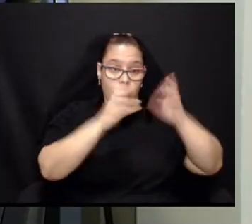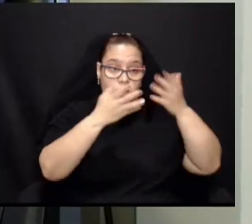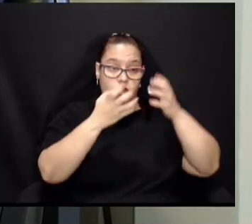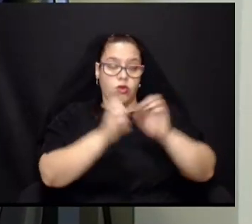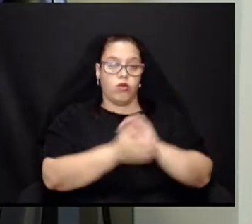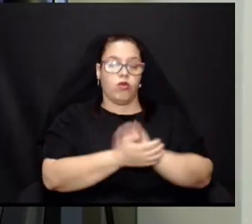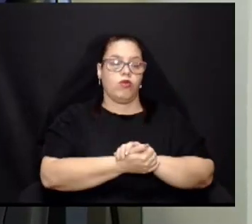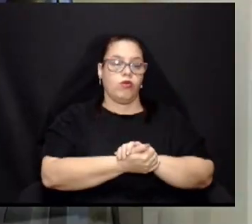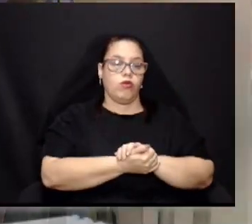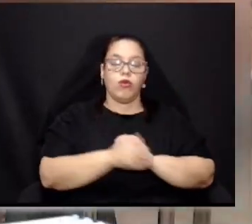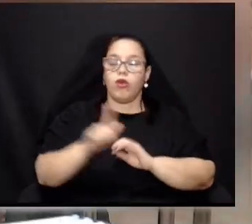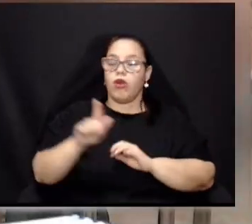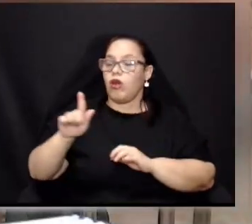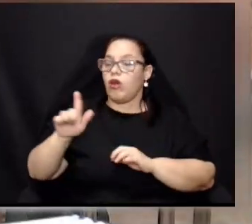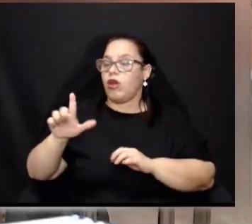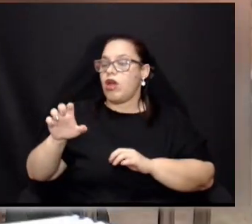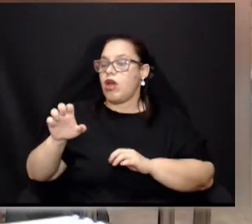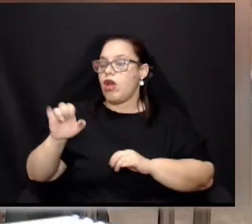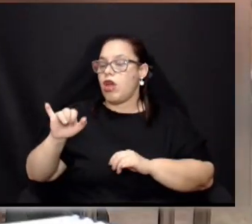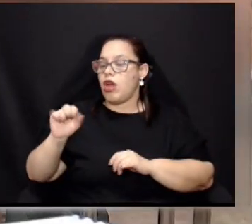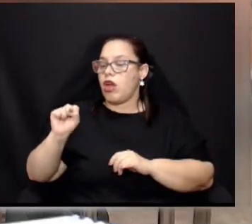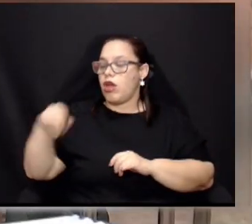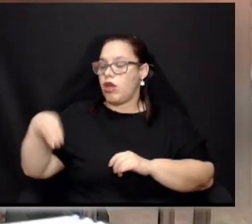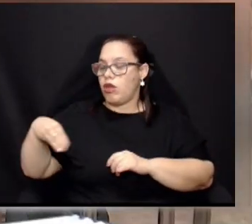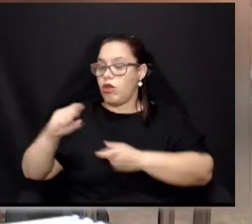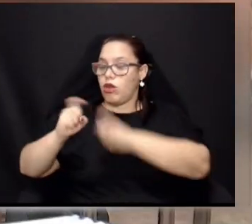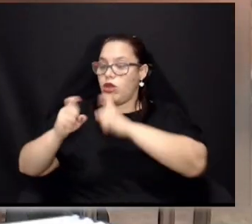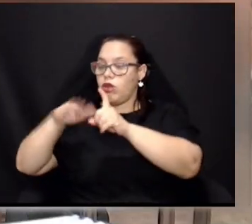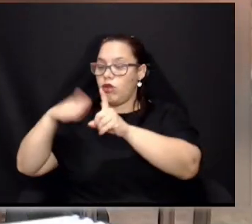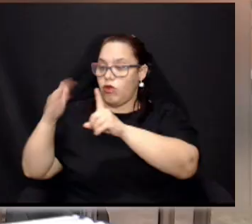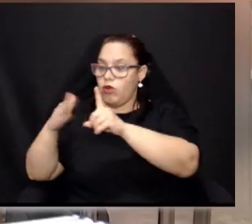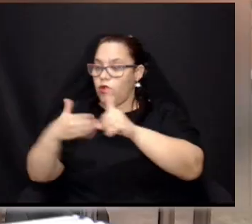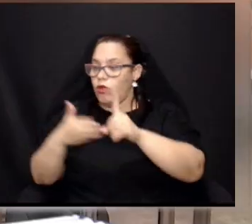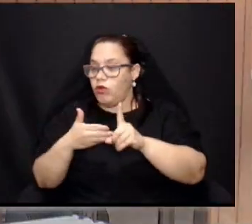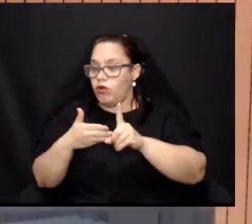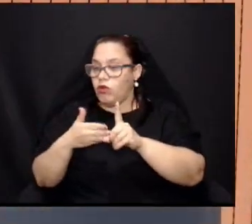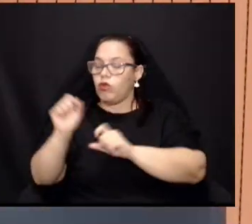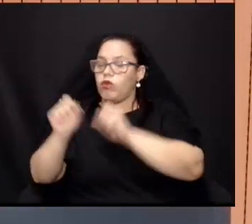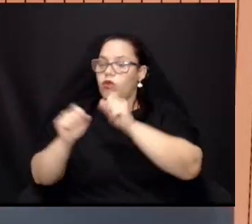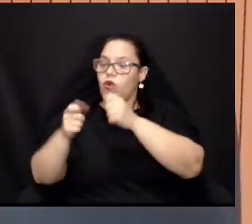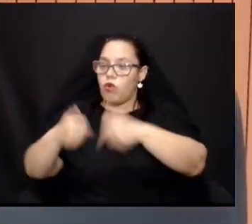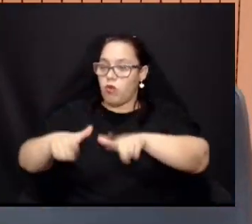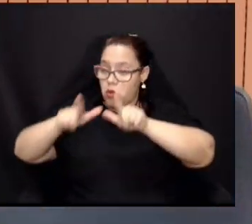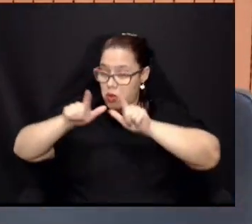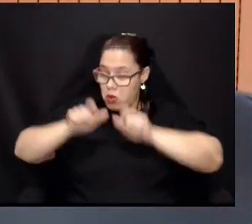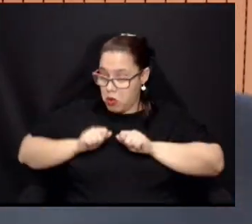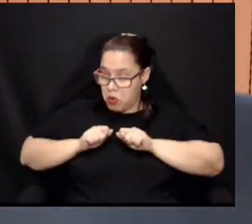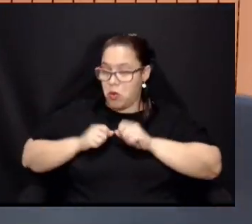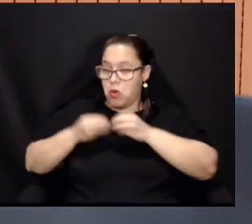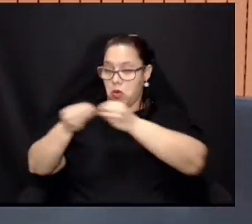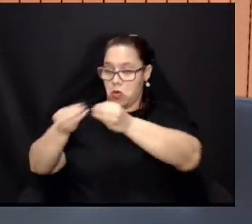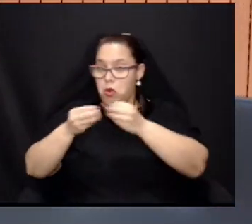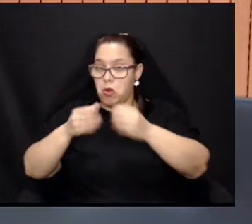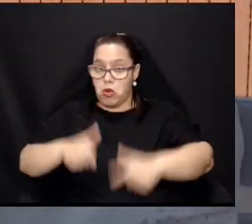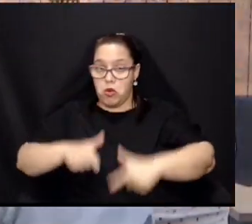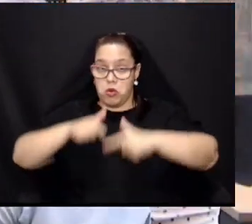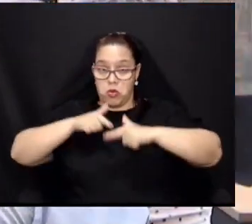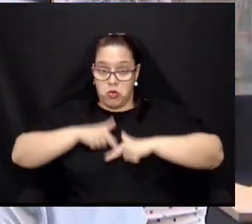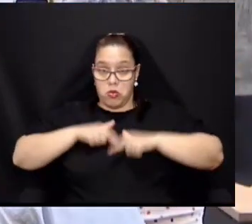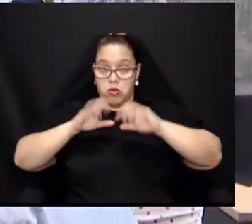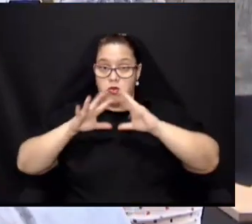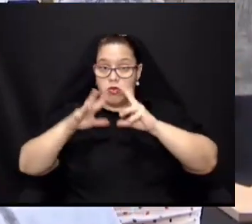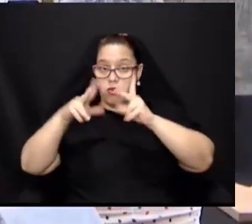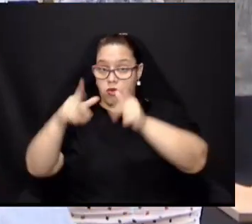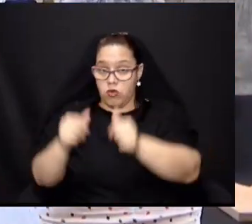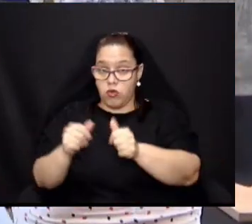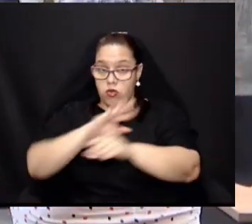vocês também atuam nas reuniões solenes, né? Então, a questão dos diplomas, das entregas das medalhas, são tudo parte do